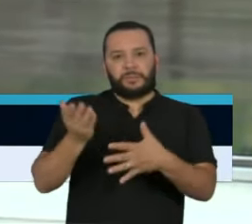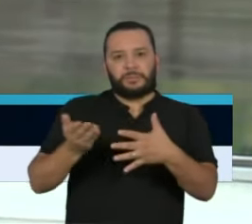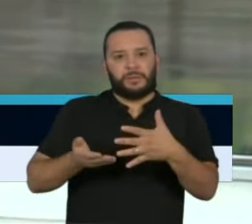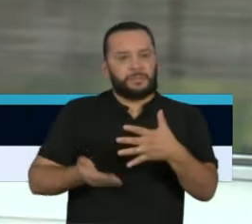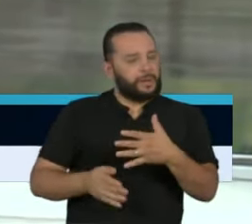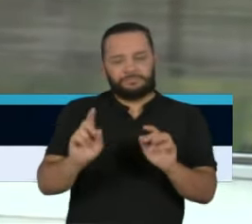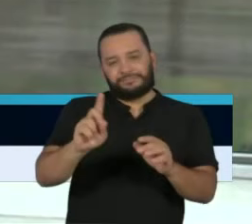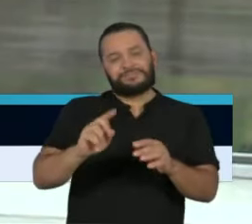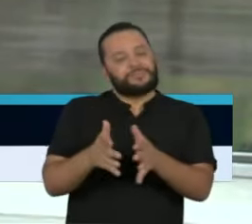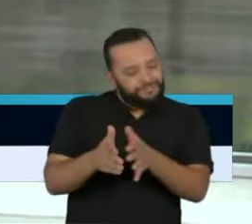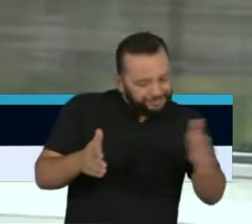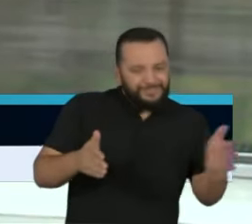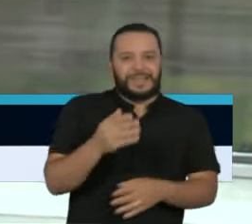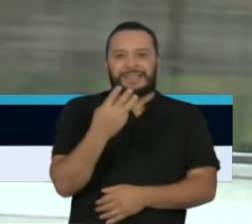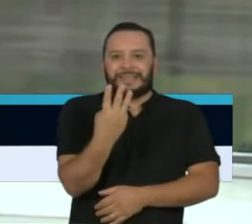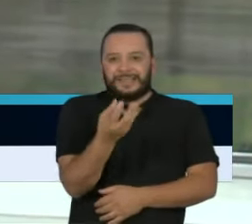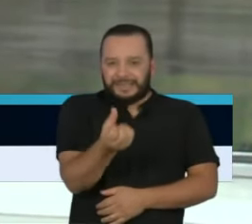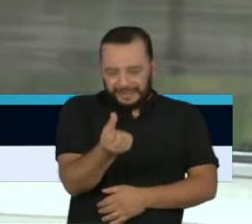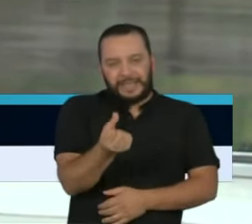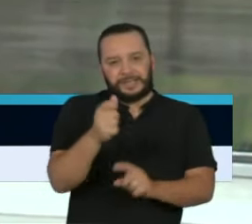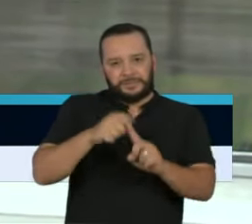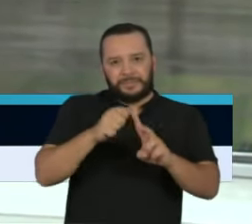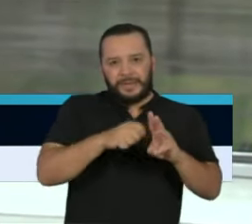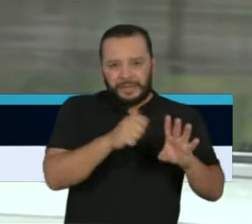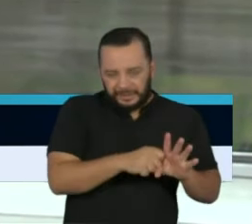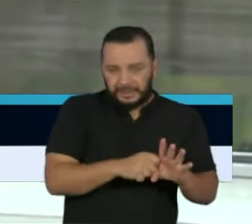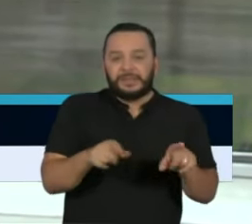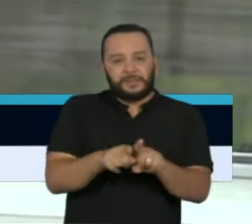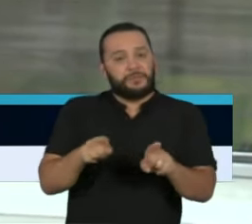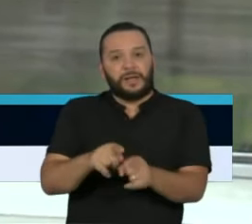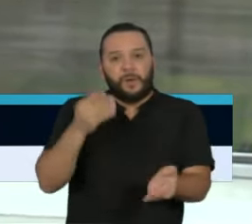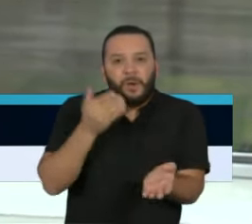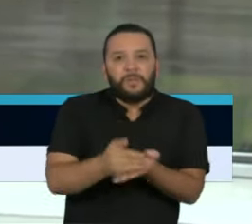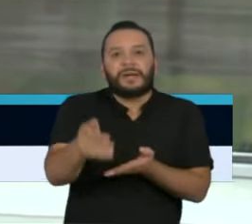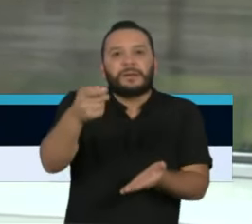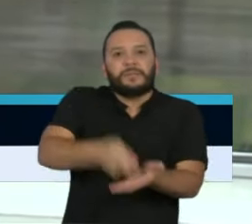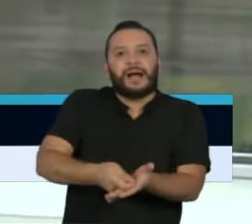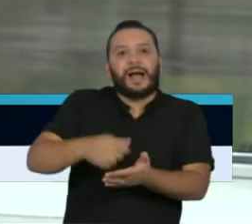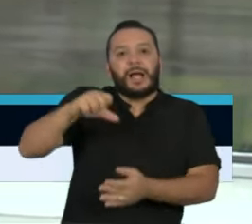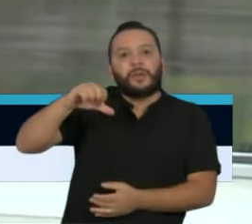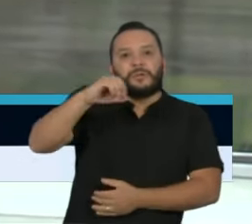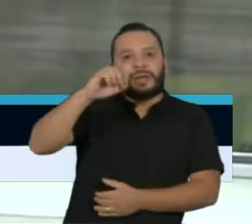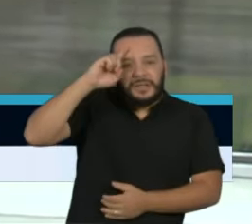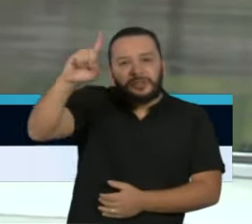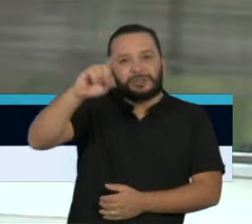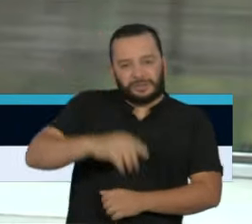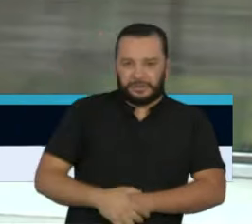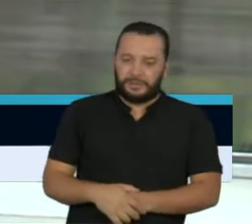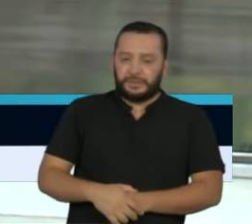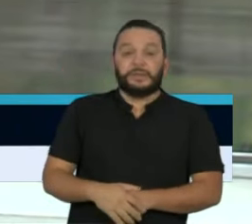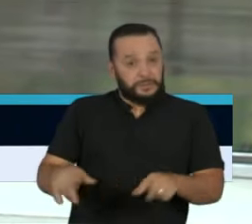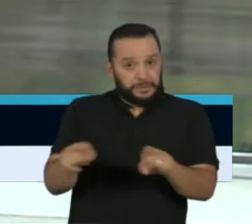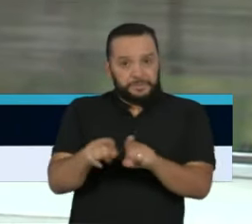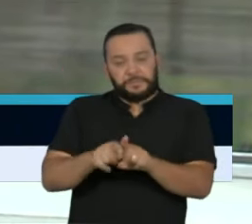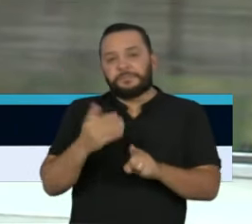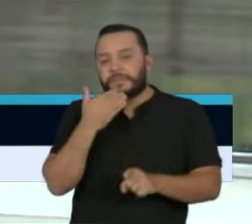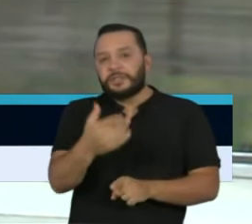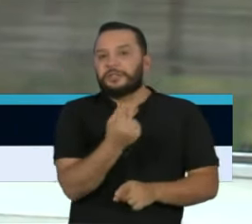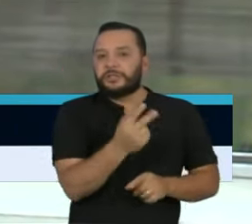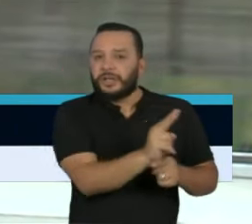meses. Carência de 90 dias, nenhum pagamento nos primeiros 3 meses. Pedidos de concessão de crédito